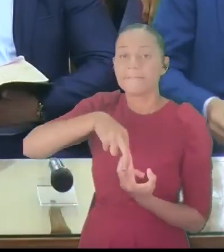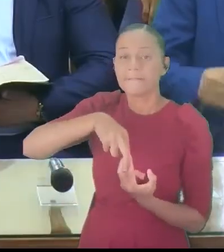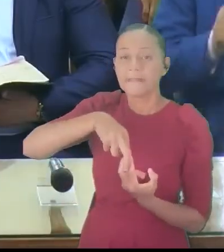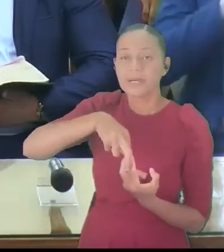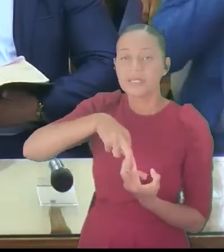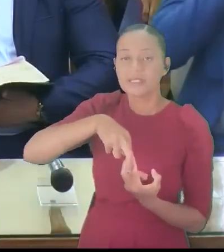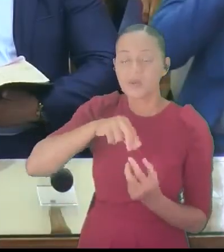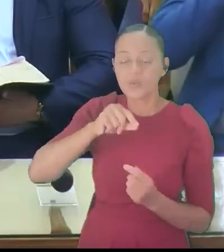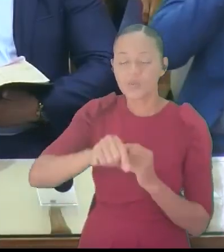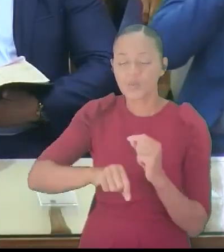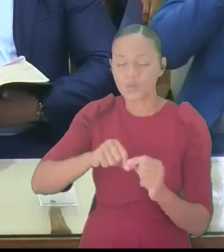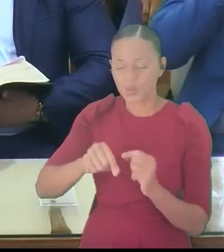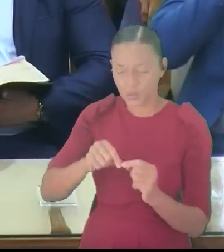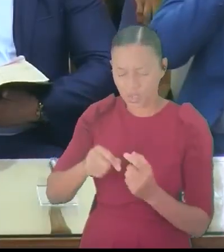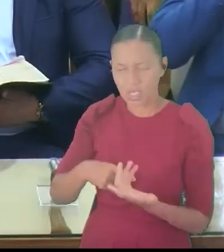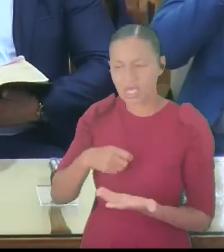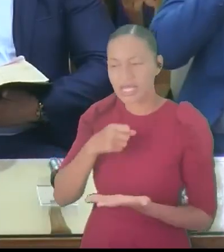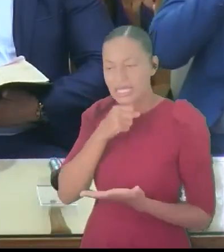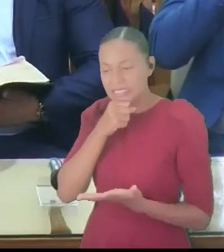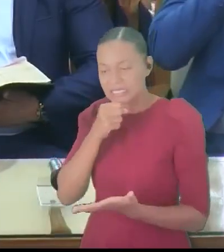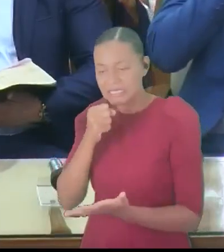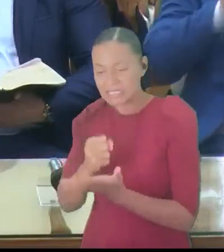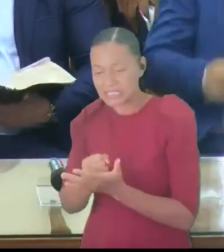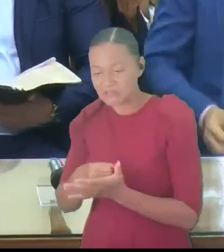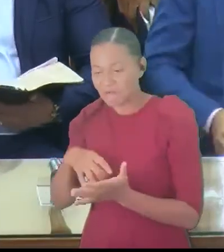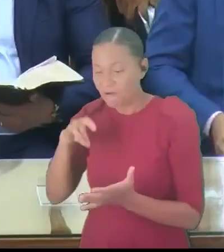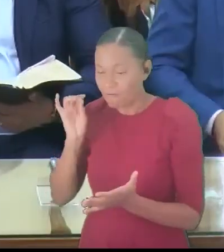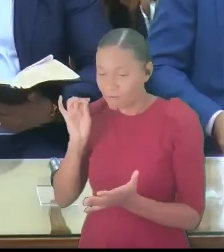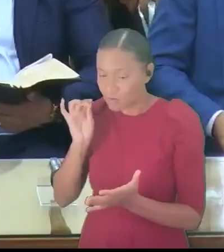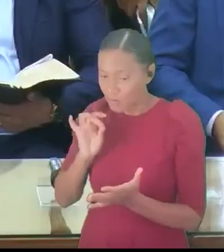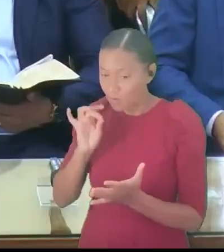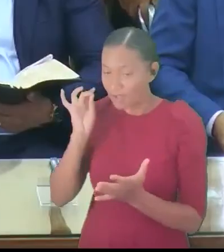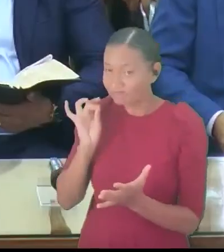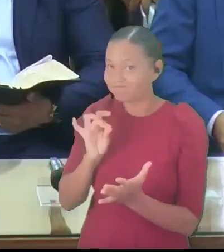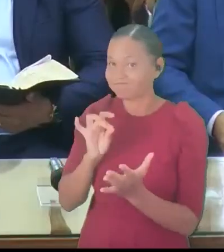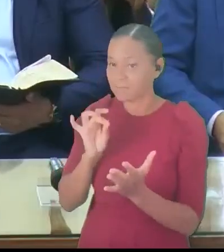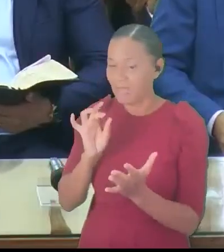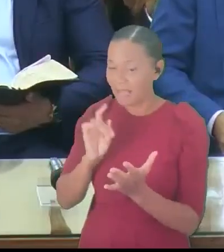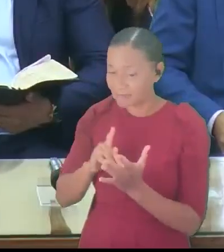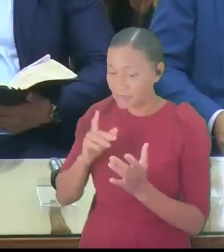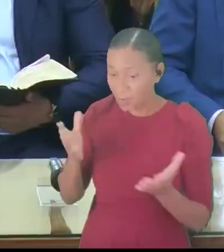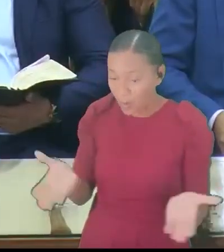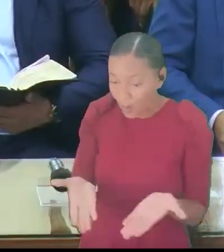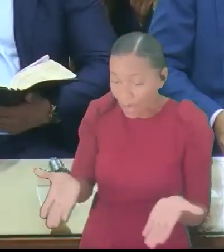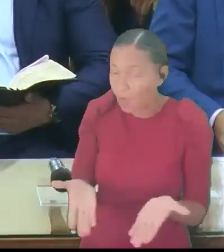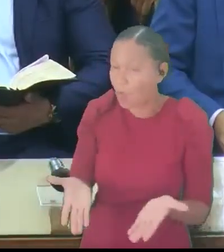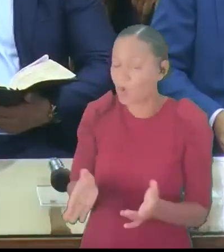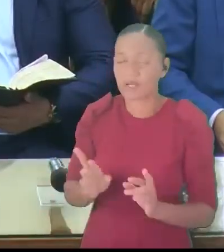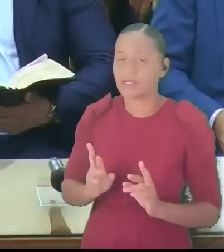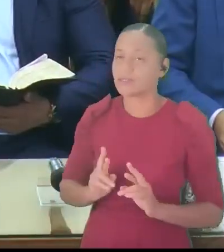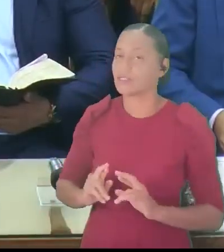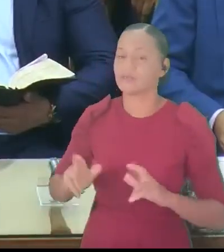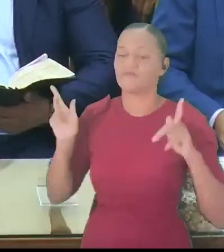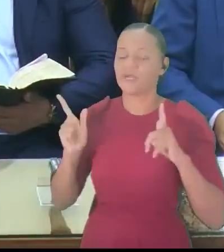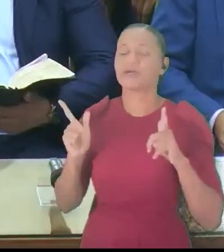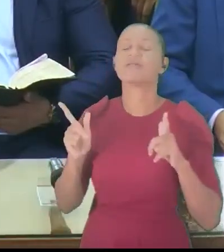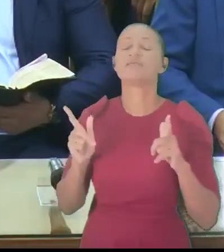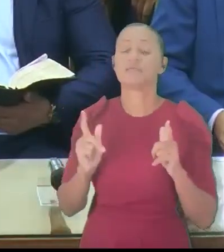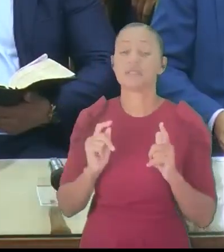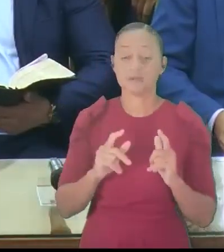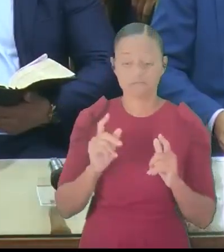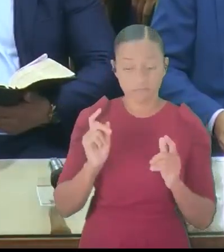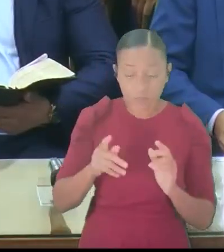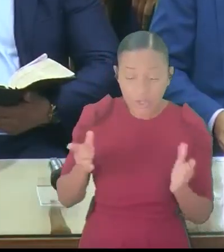Antigo Testamento não é a realidade, é a sombra da realidade. A realidade é Cristo. A realidade é o